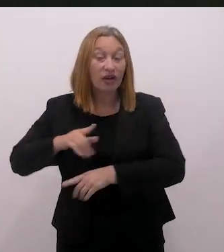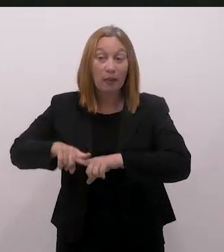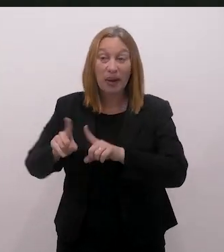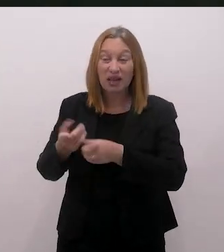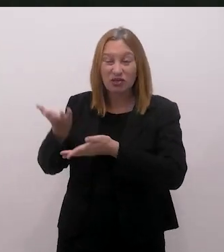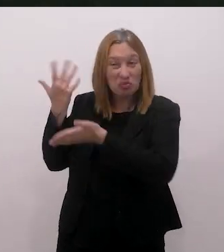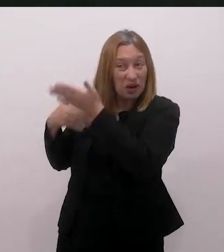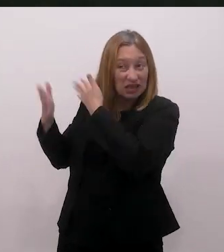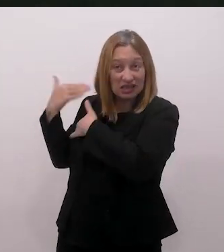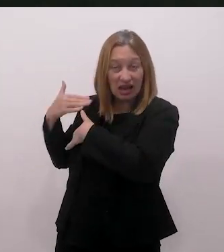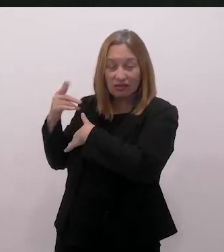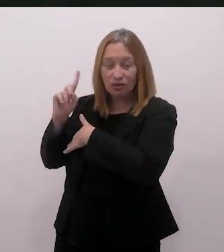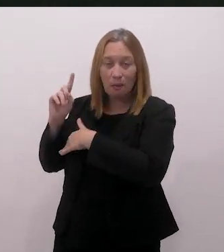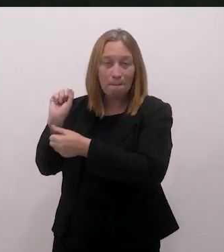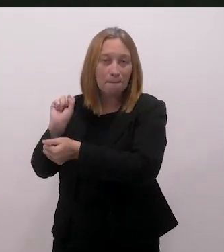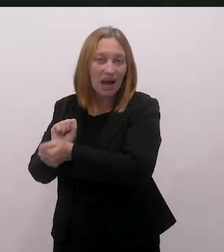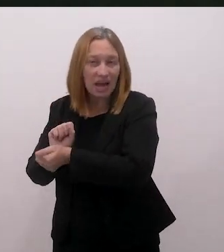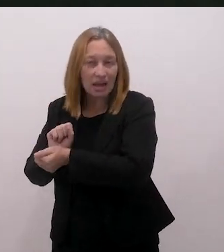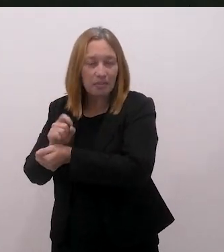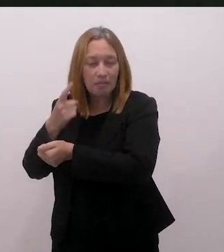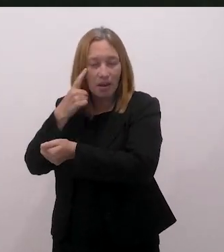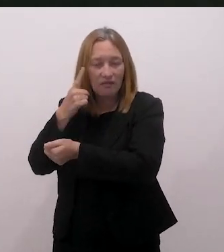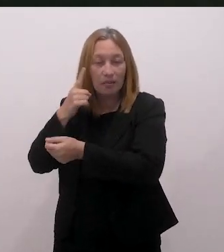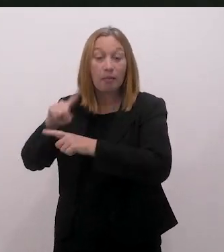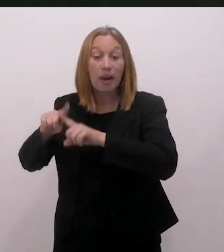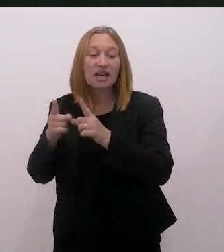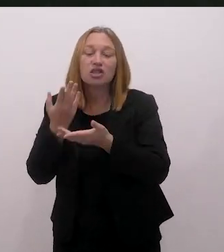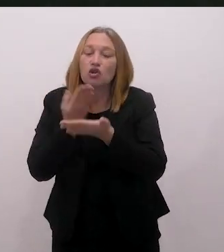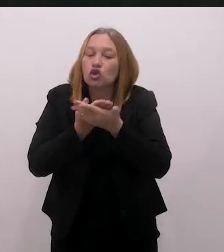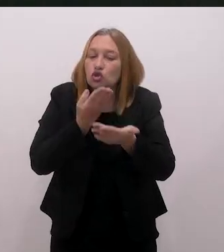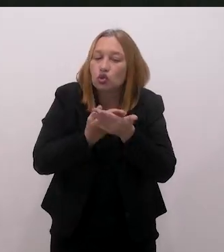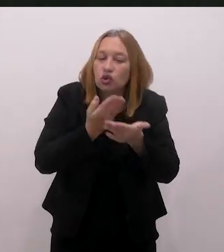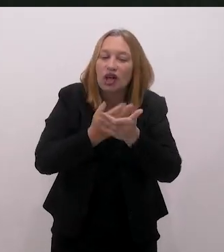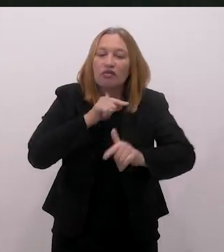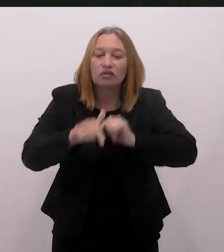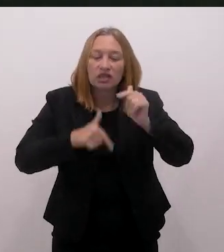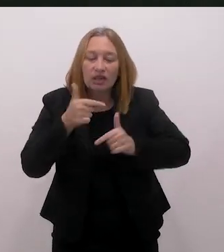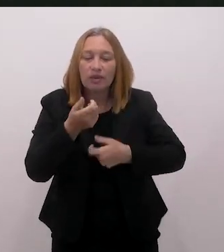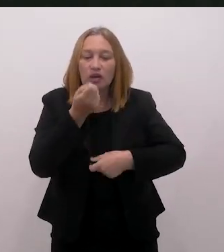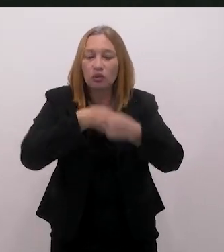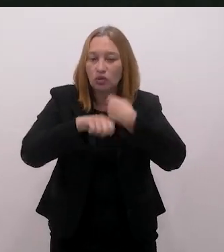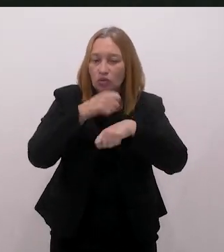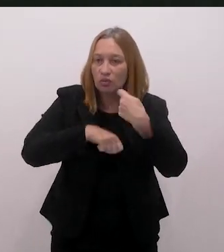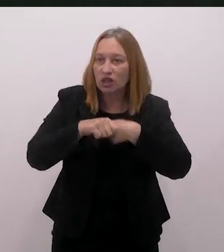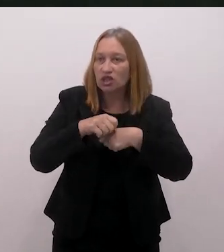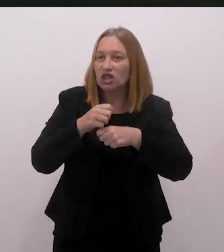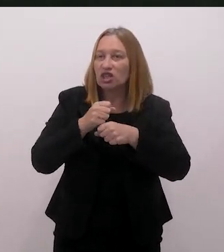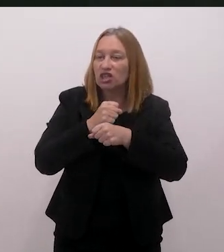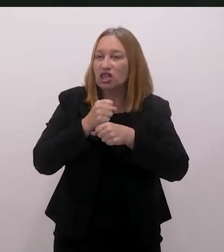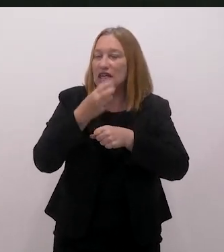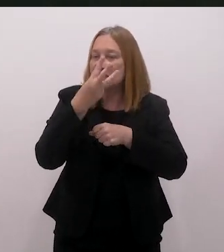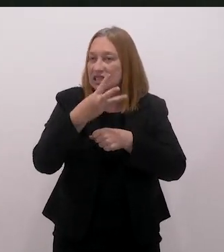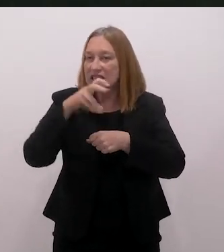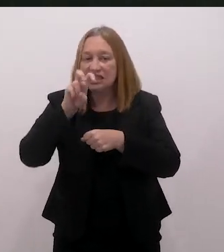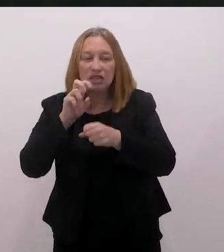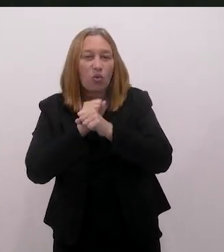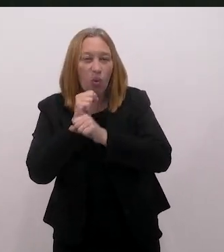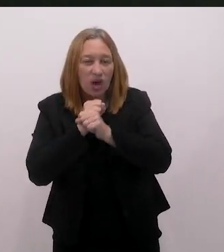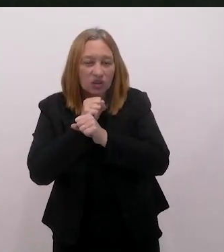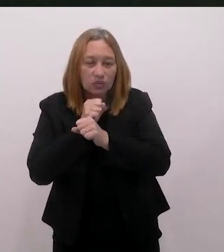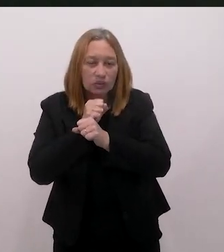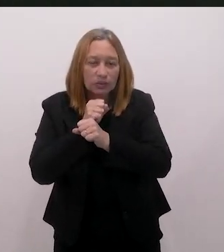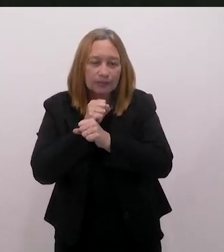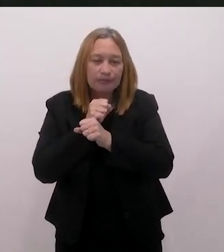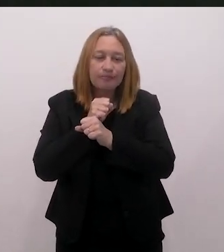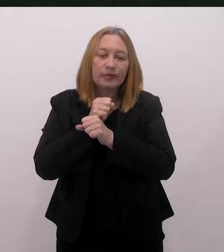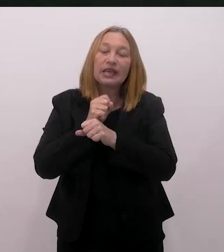que a gente precisava. Aí parei, fui estudar, trabalhei como economista durante